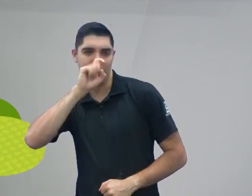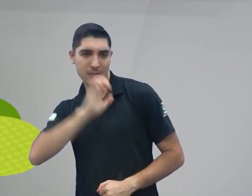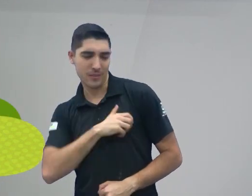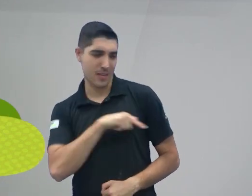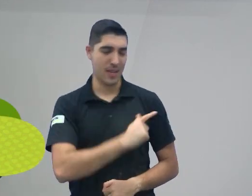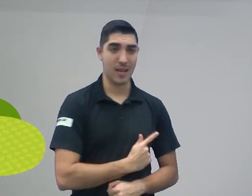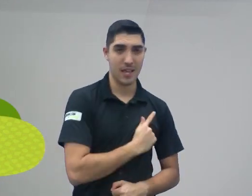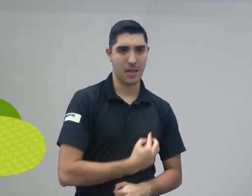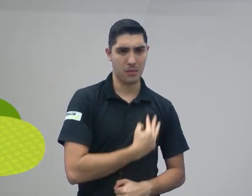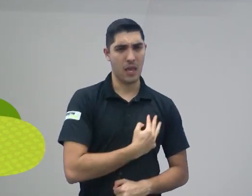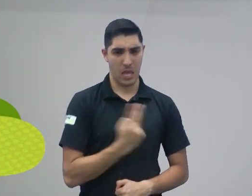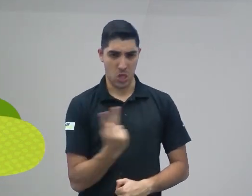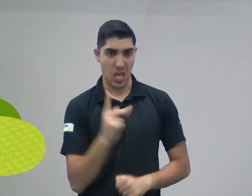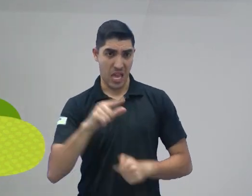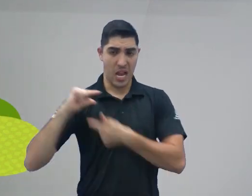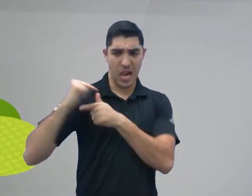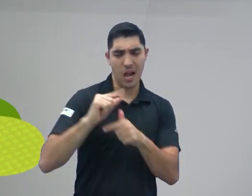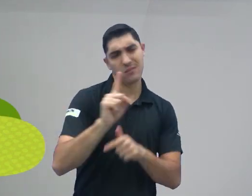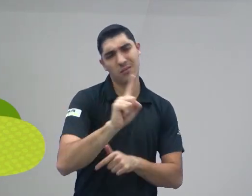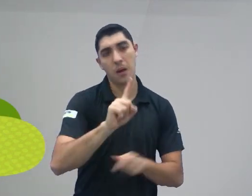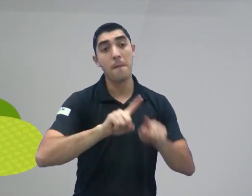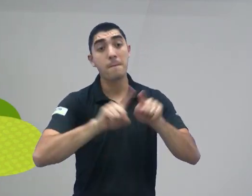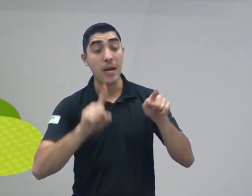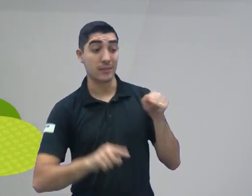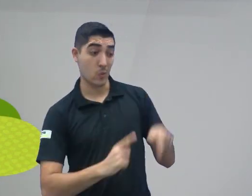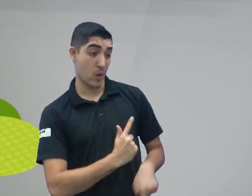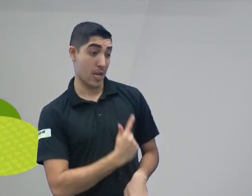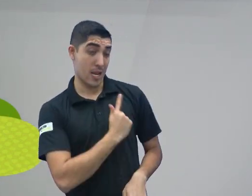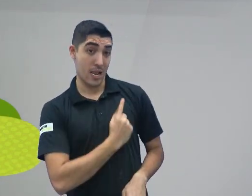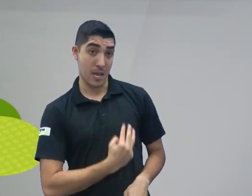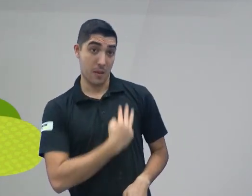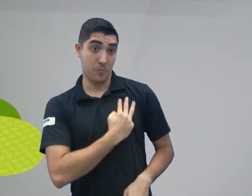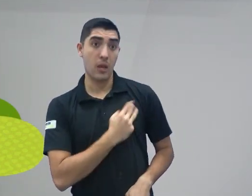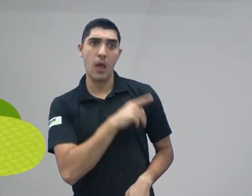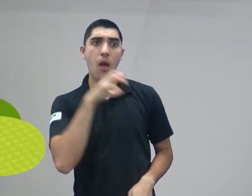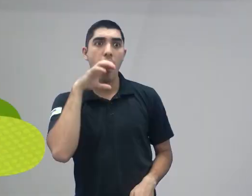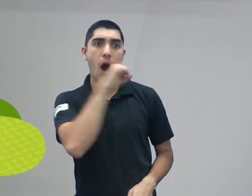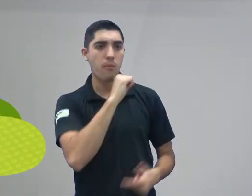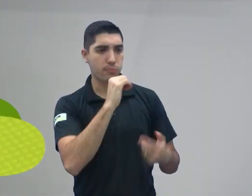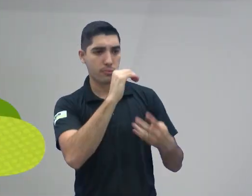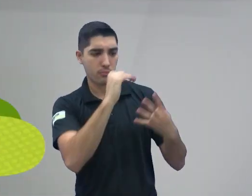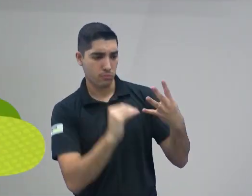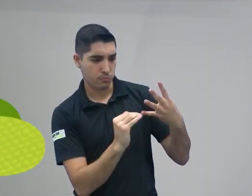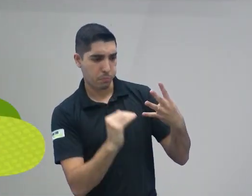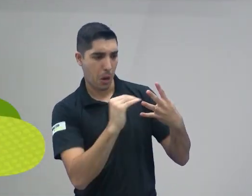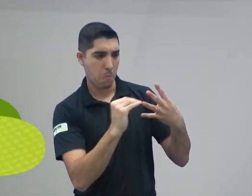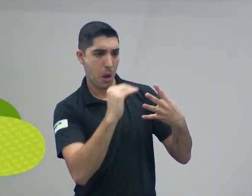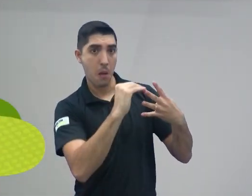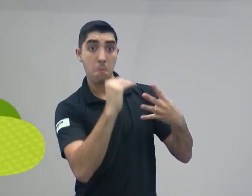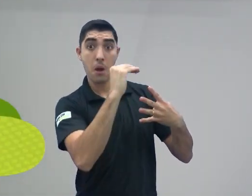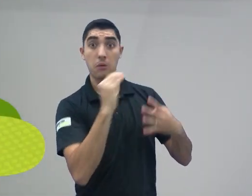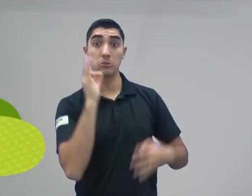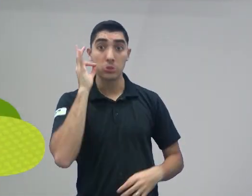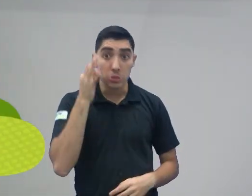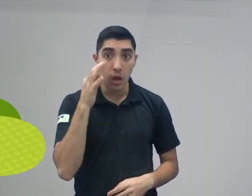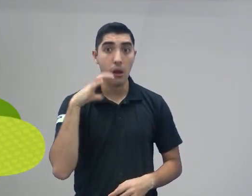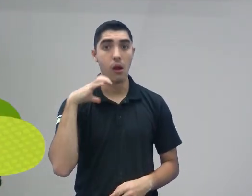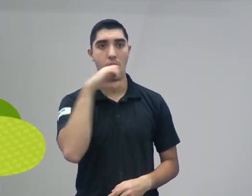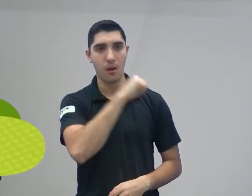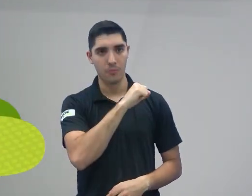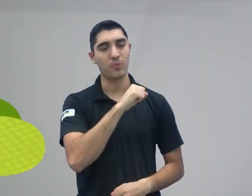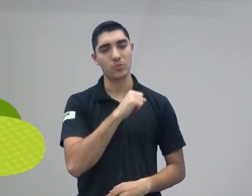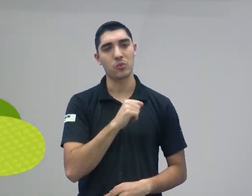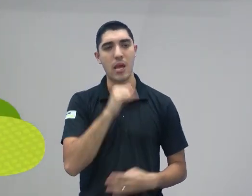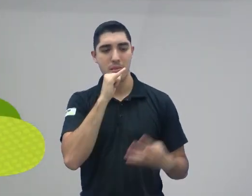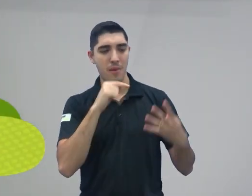clássico, mas porque o Grêmio Prudente também foi um time que subiu muito rápido, né? O São José estava na Bezinha, subiu em 20, depois em 23 já